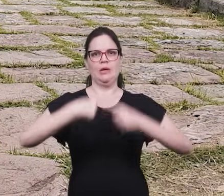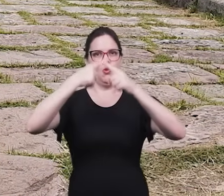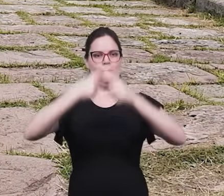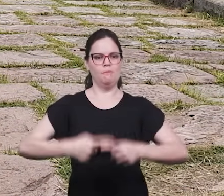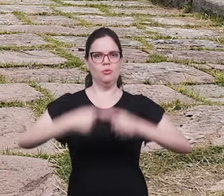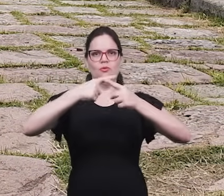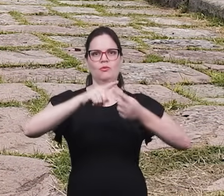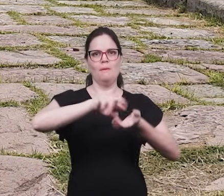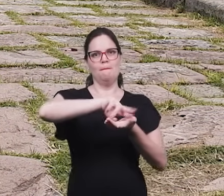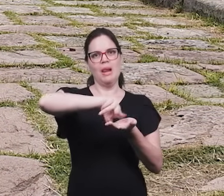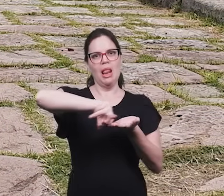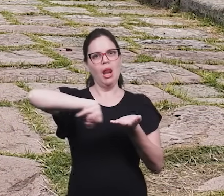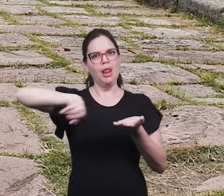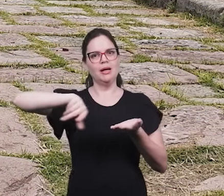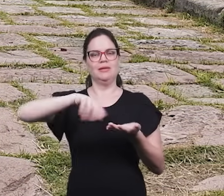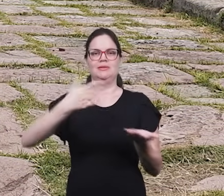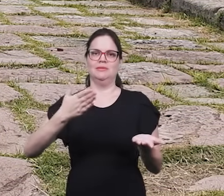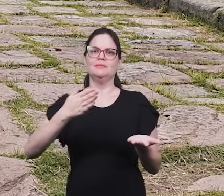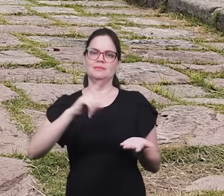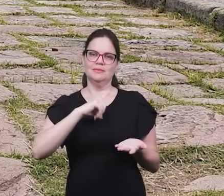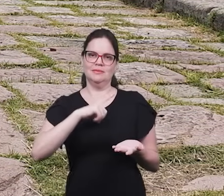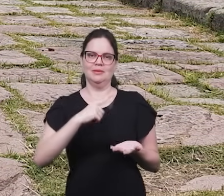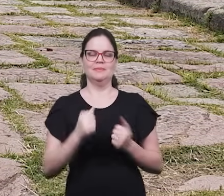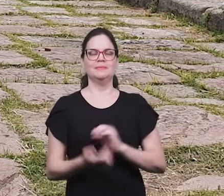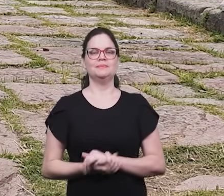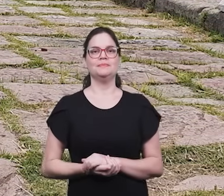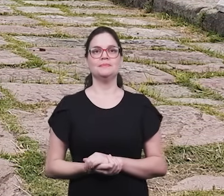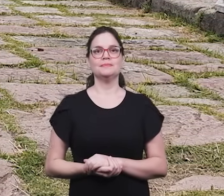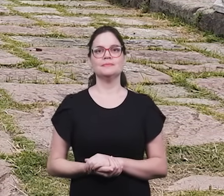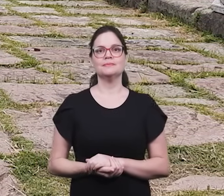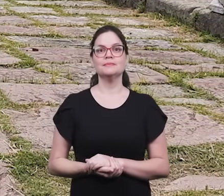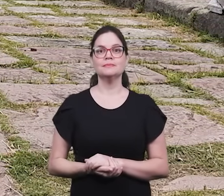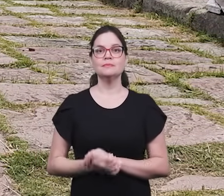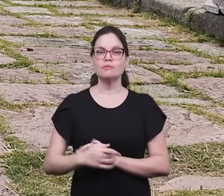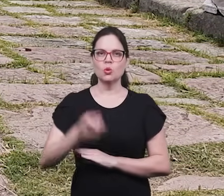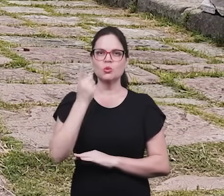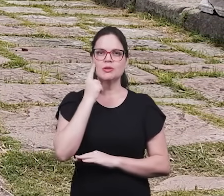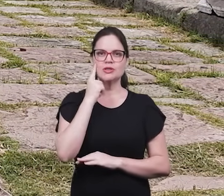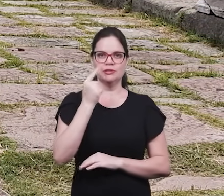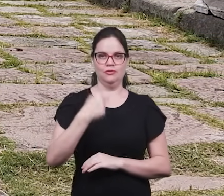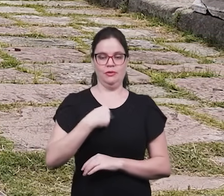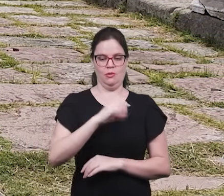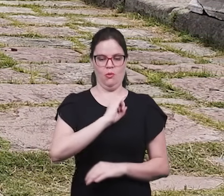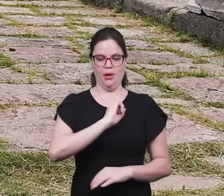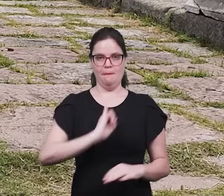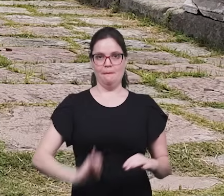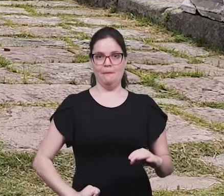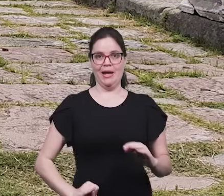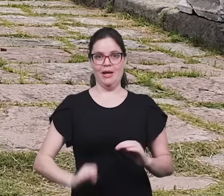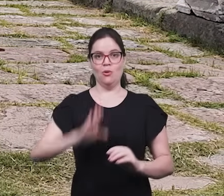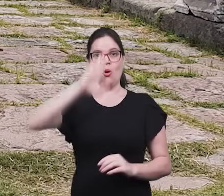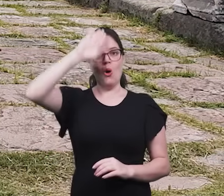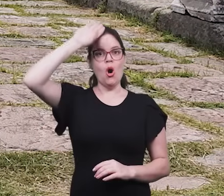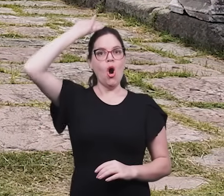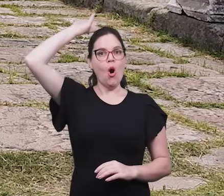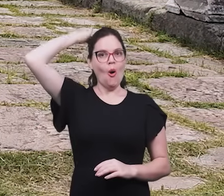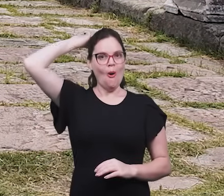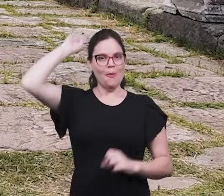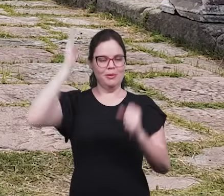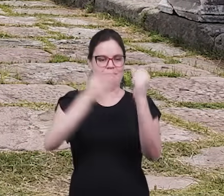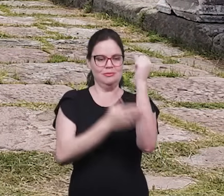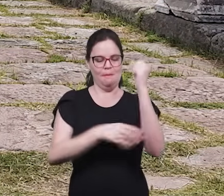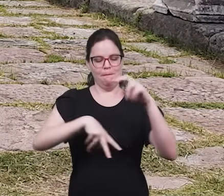grandes disputas do mundo firmadas daquele período. Quando vem o Império Romano, o que